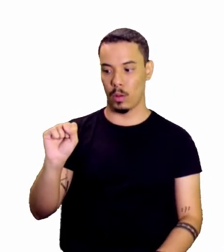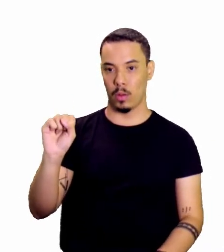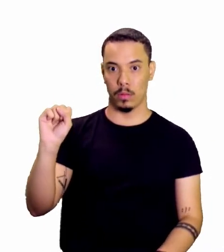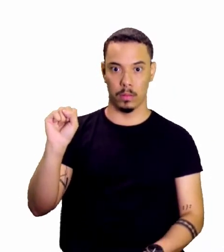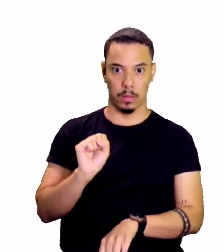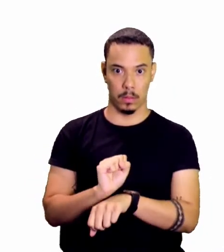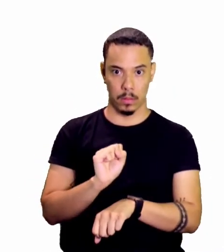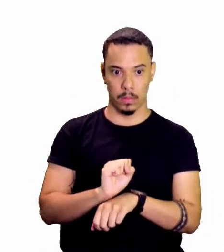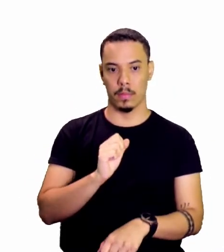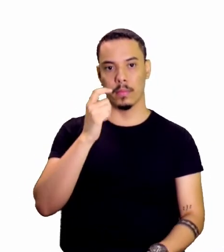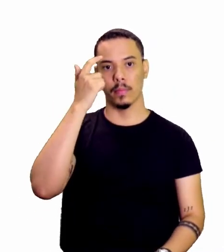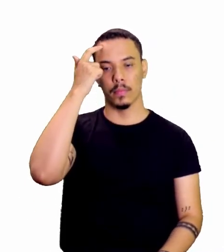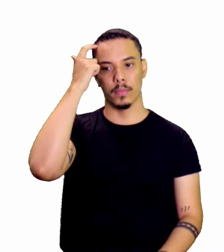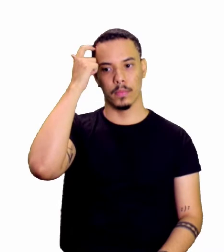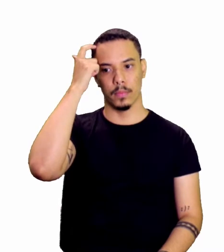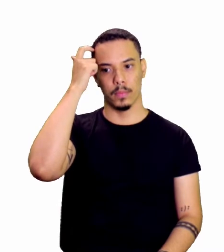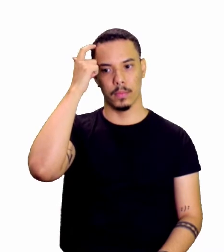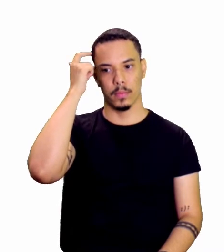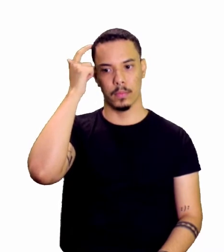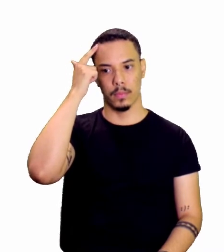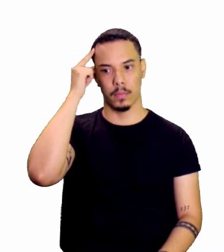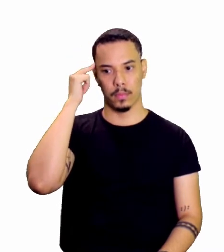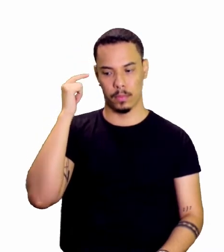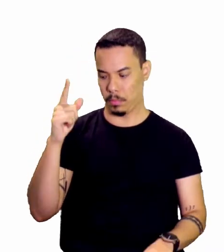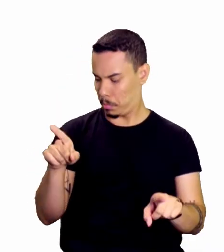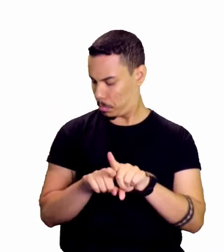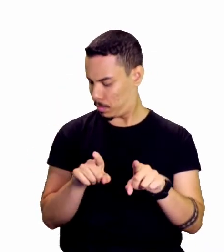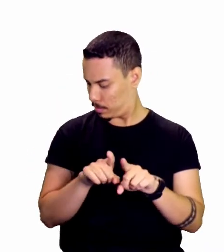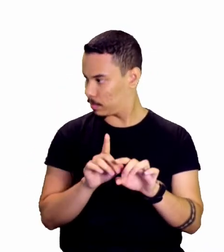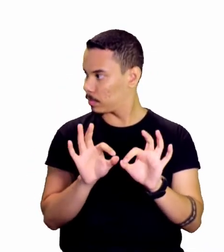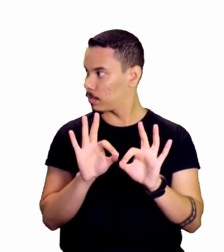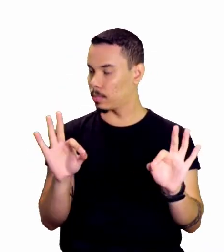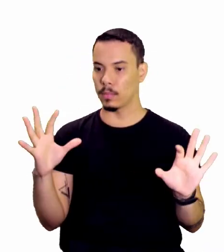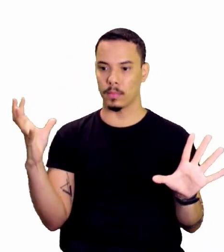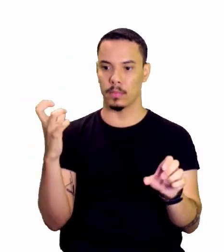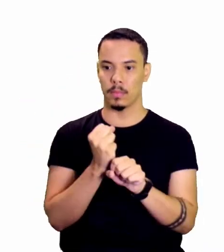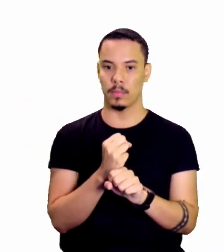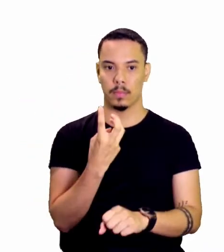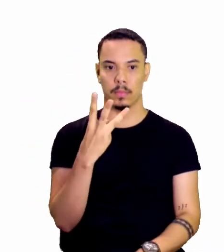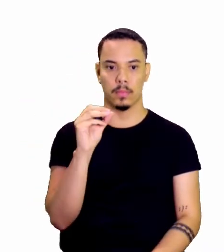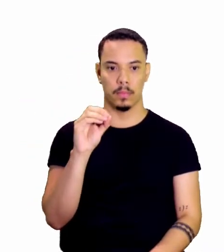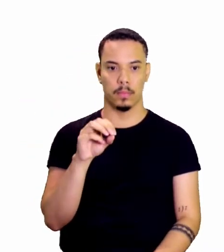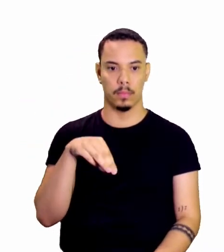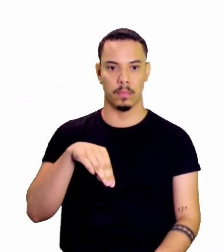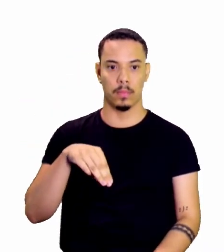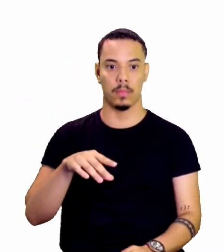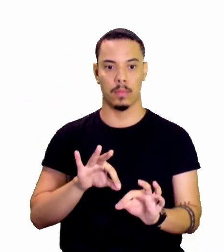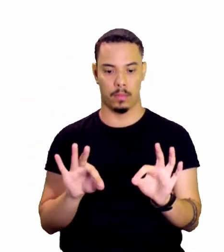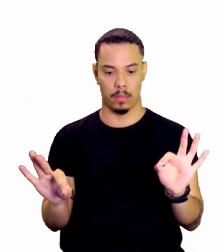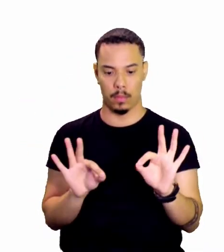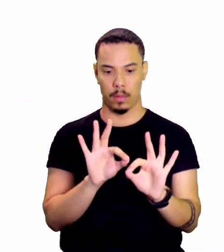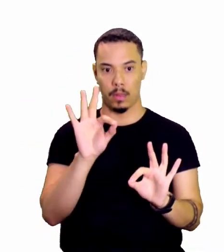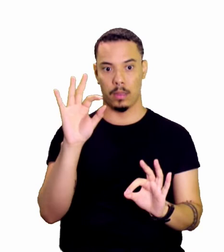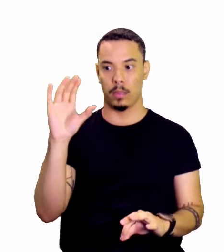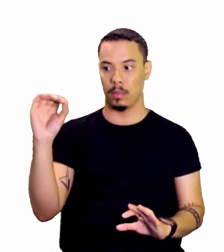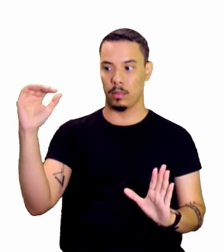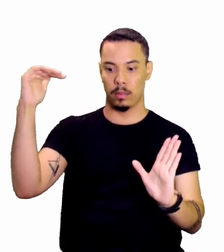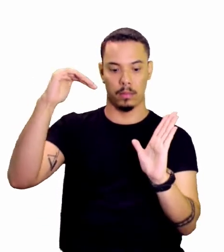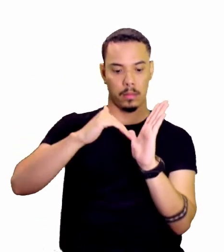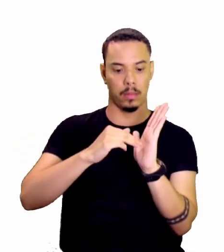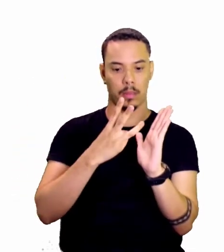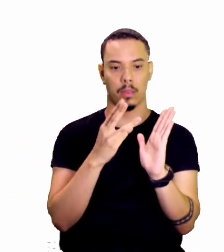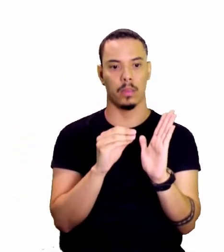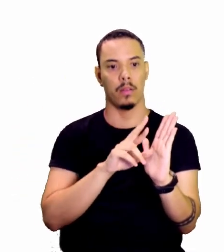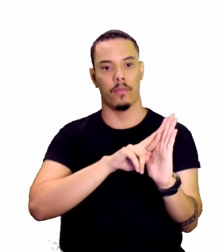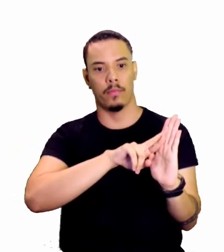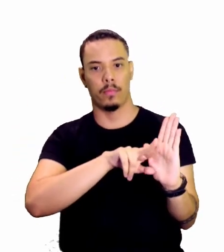Segundos e a uma distância D Oi total de trinta metros né Então tá aqui ó de 0 a 30